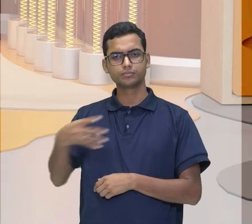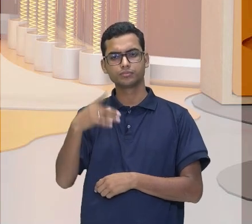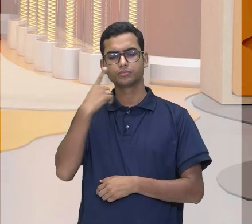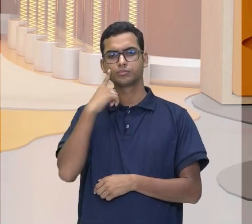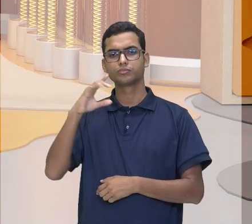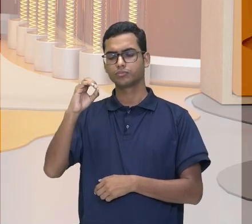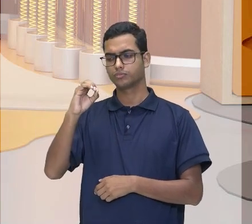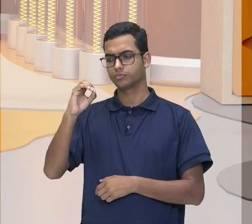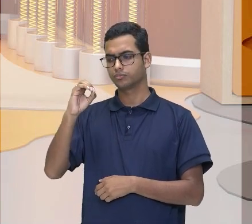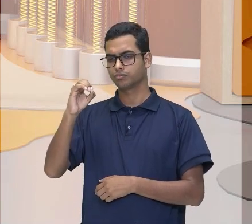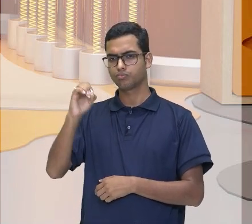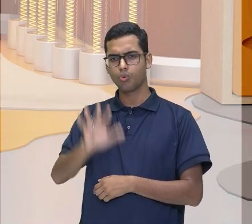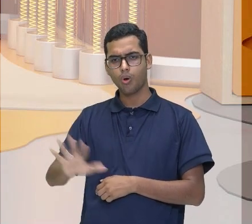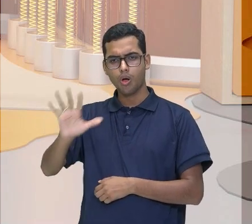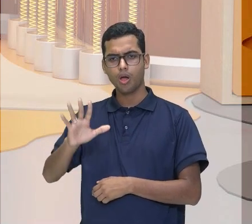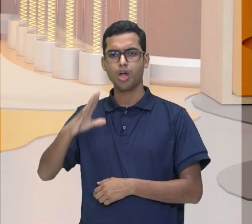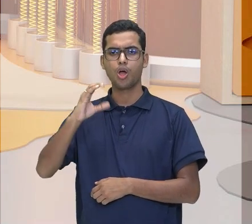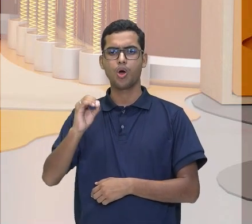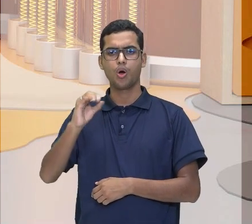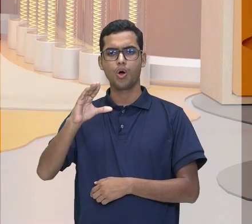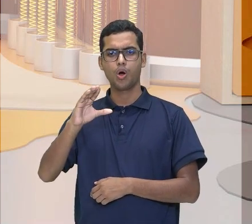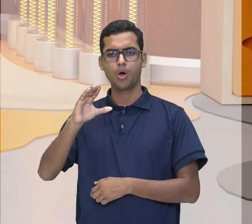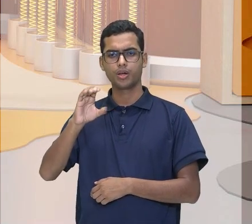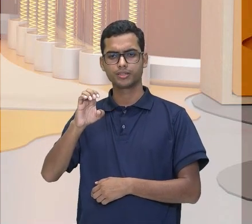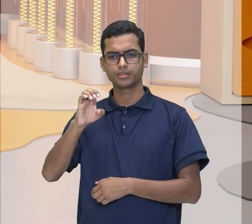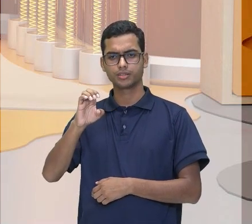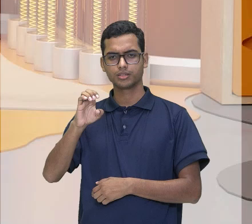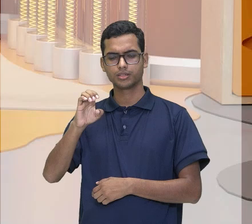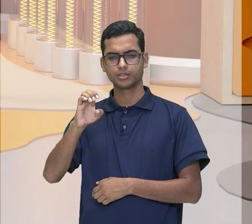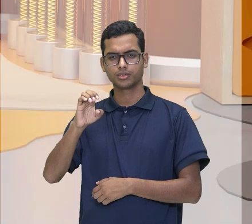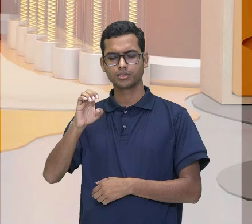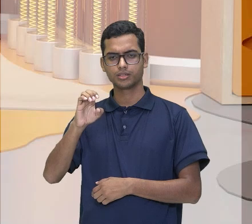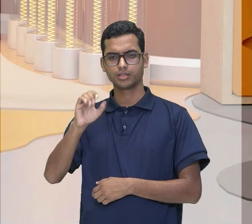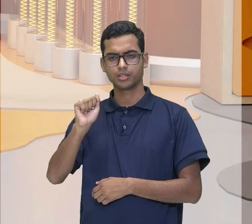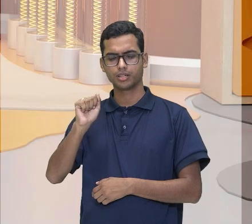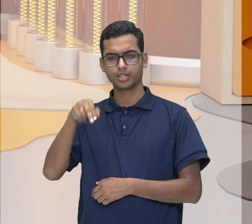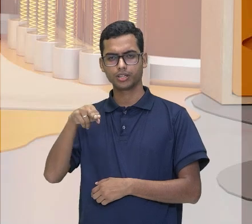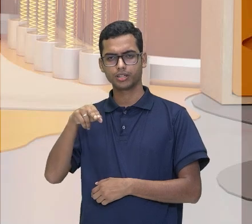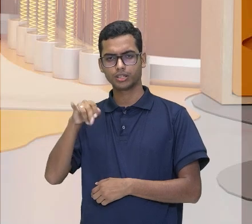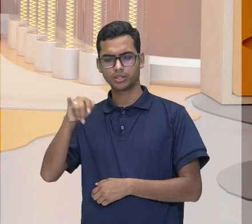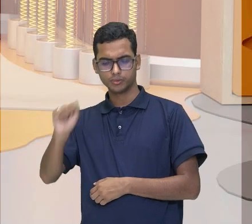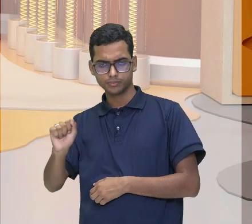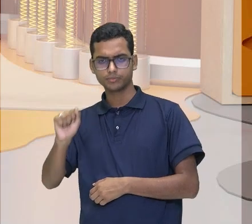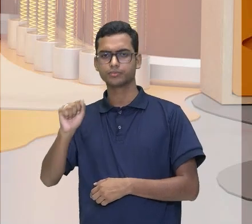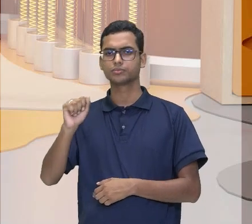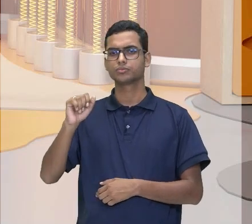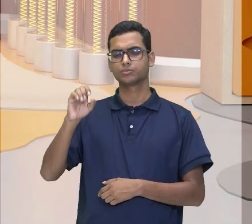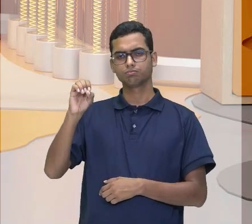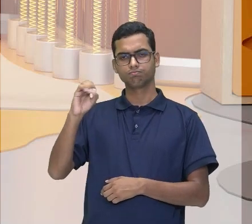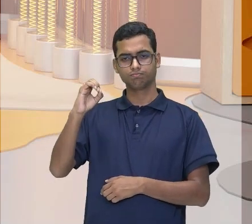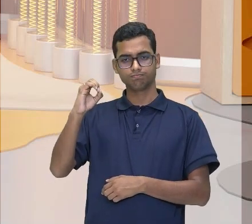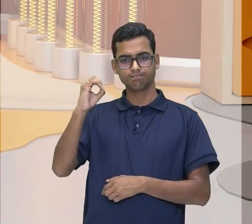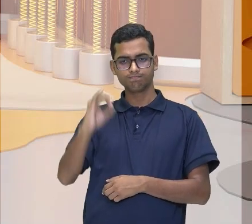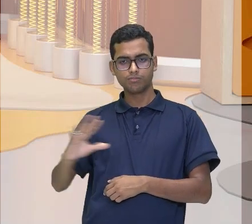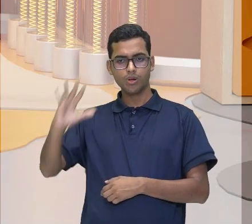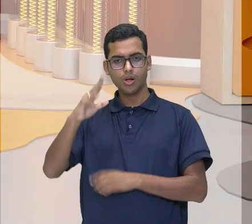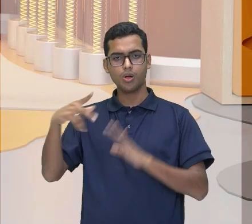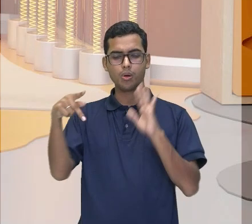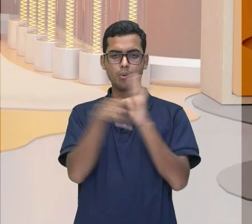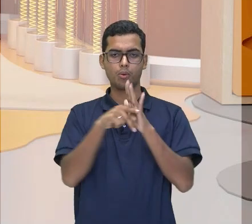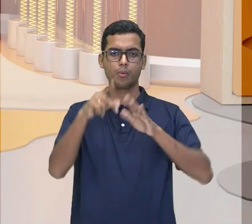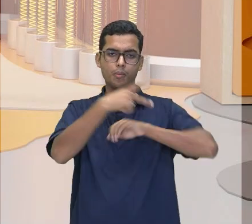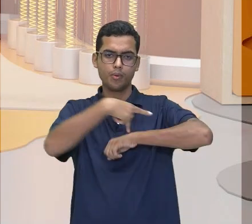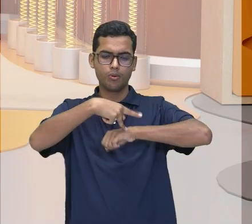sendo inclusa a partir do século XVIII, quando esse território começou a ser de fato colonizado pela